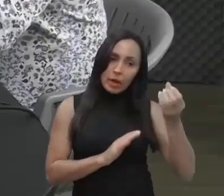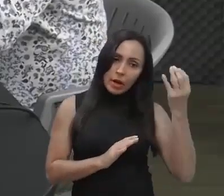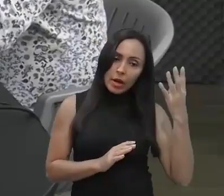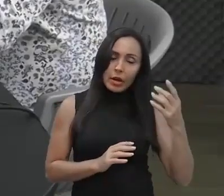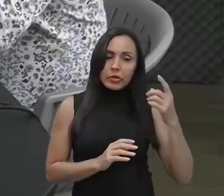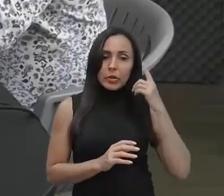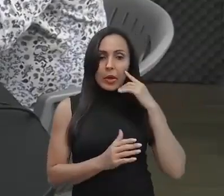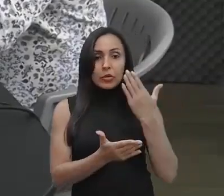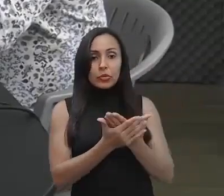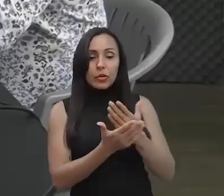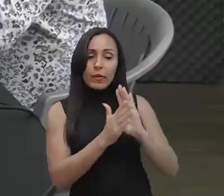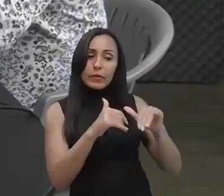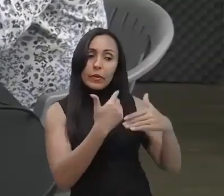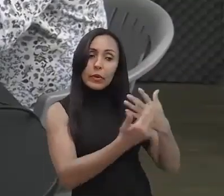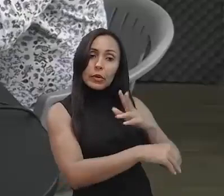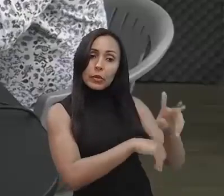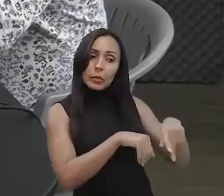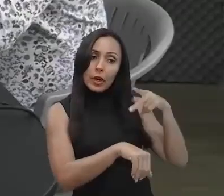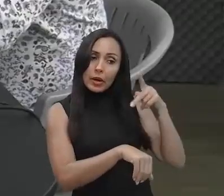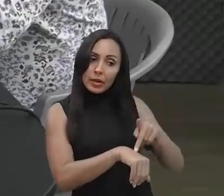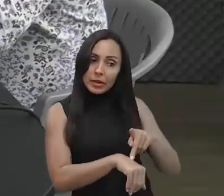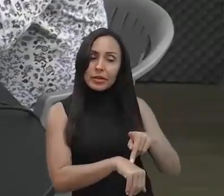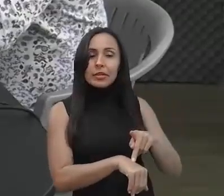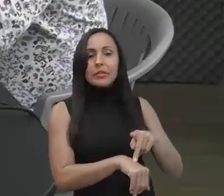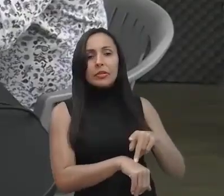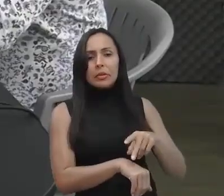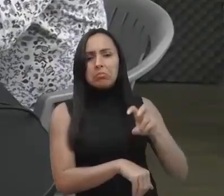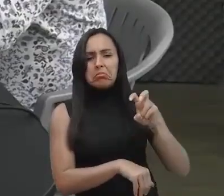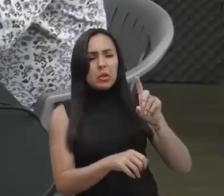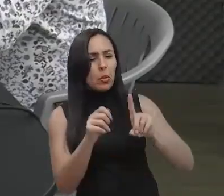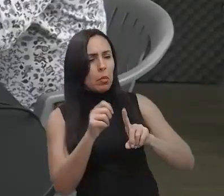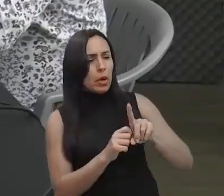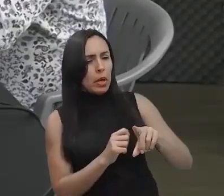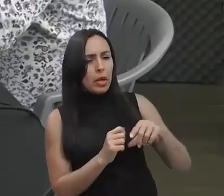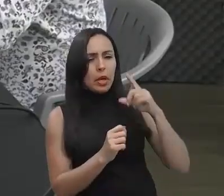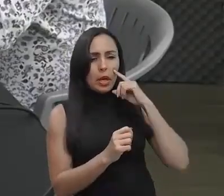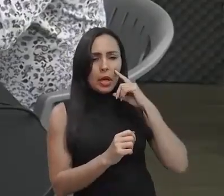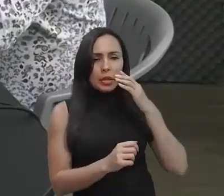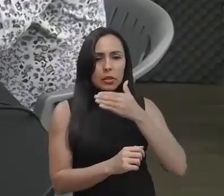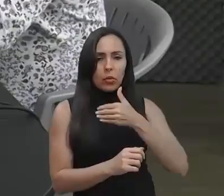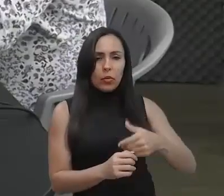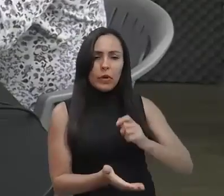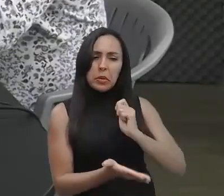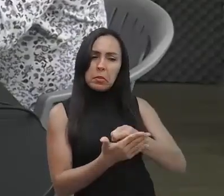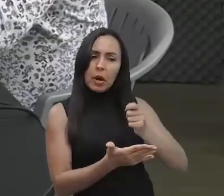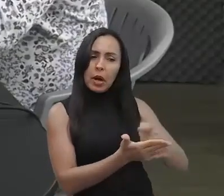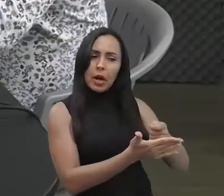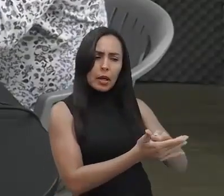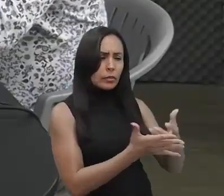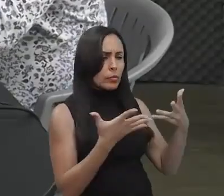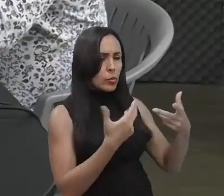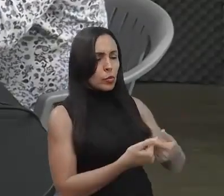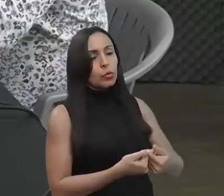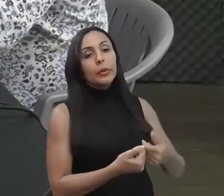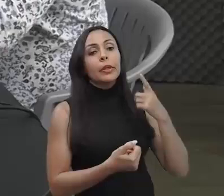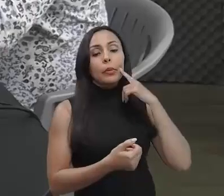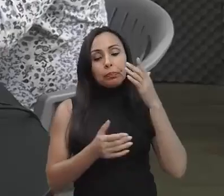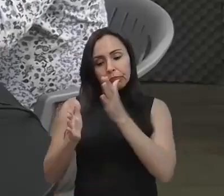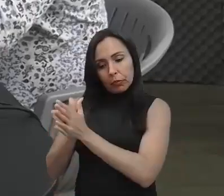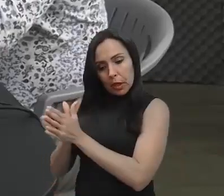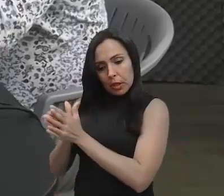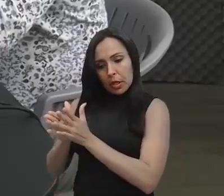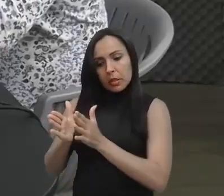meses estudando fora governo costeando tudo é incrível é incrível Então nesse período o o Estado